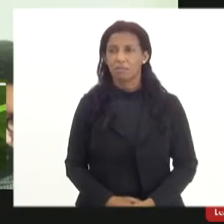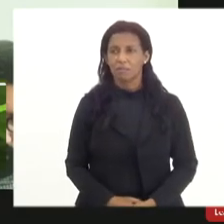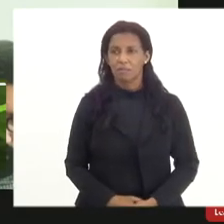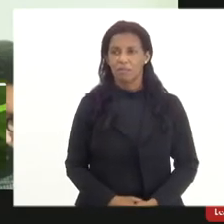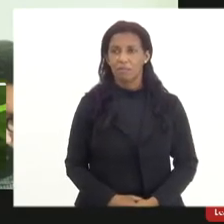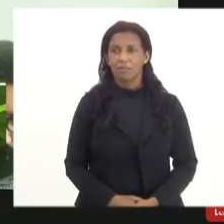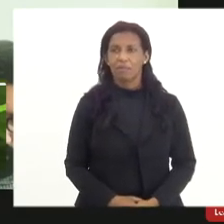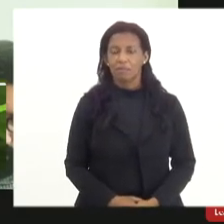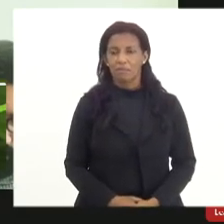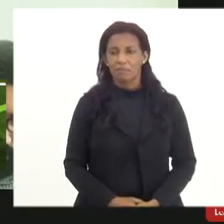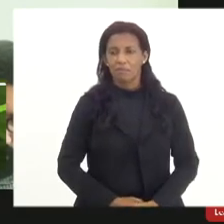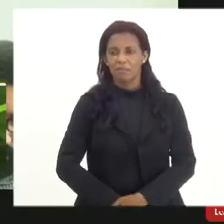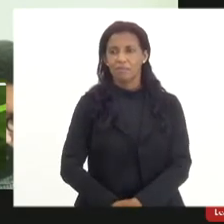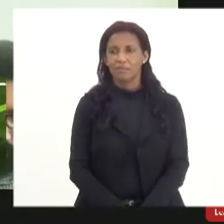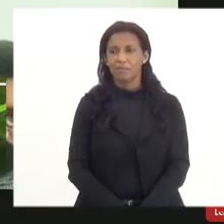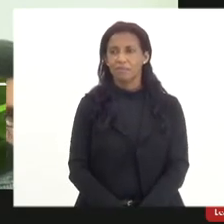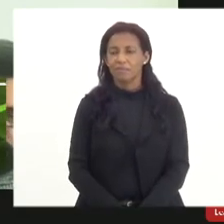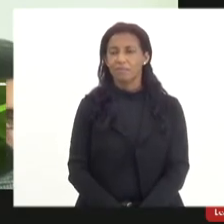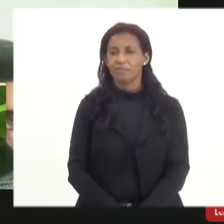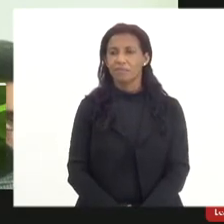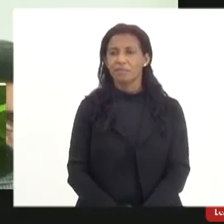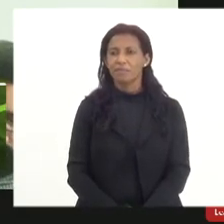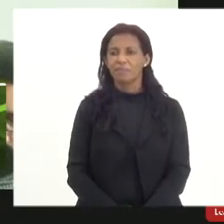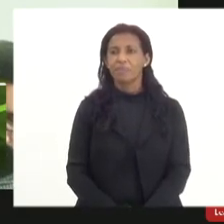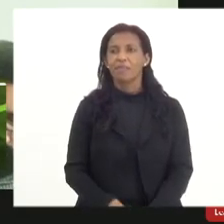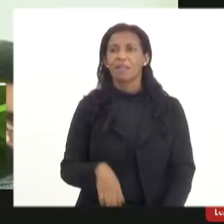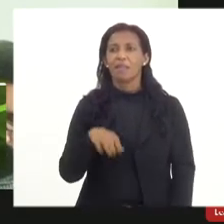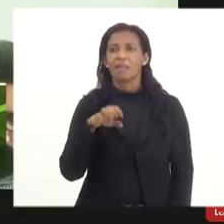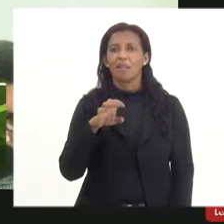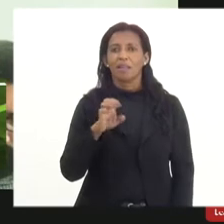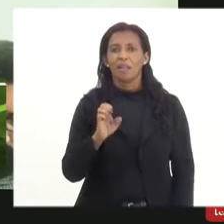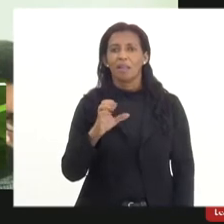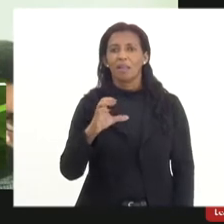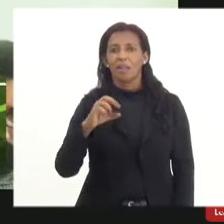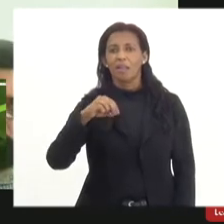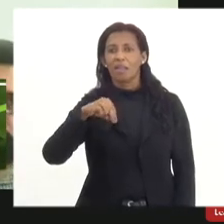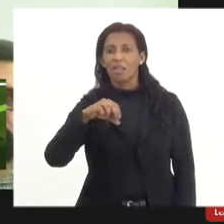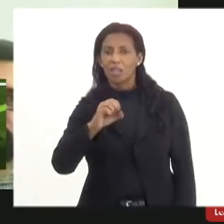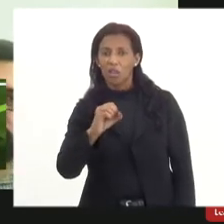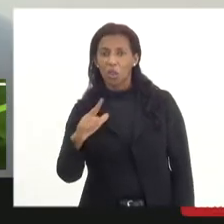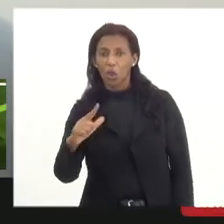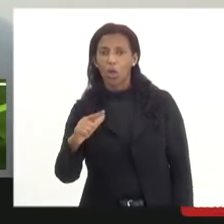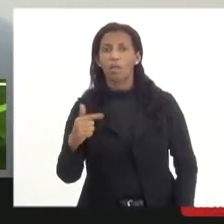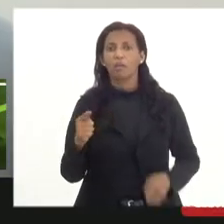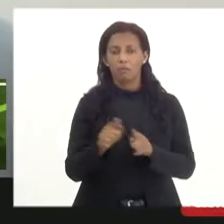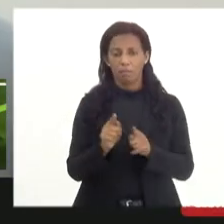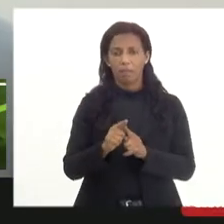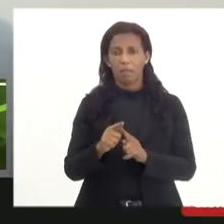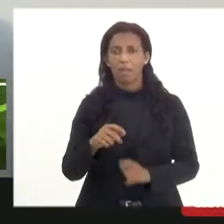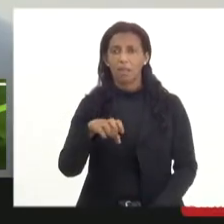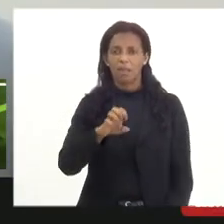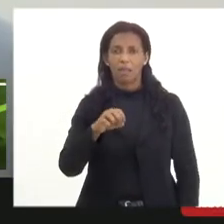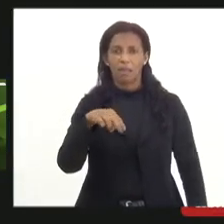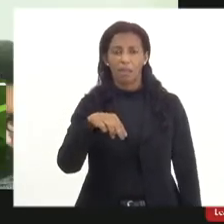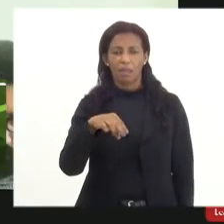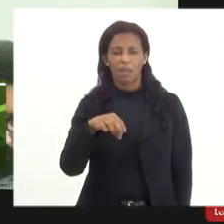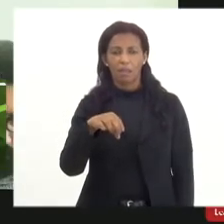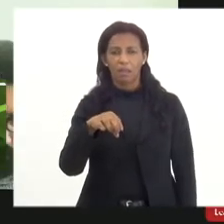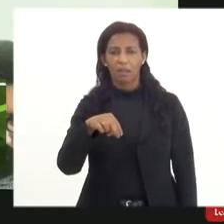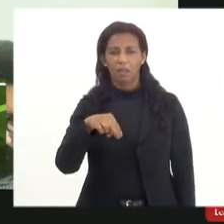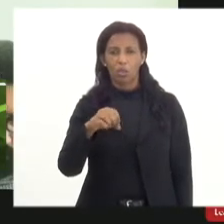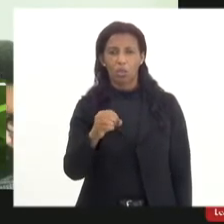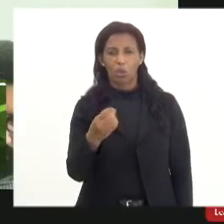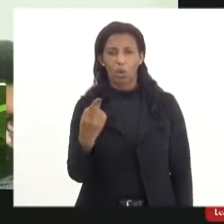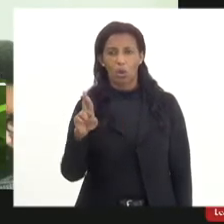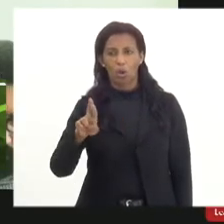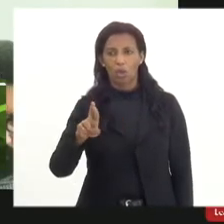vai desbloquear. Presidente, a Equinor também trouxe. Então, na sequência, a gente pode fazer também a nossa. Ótimo. Então,